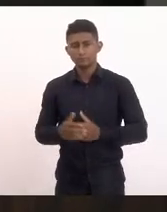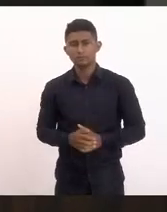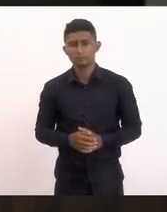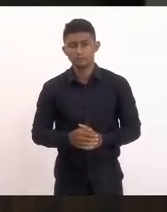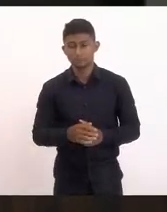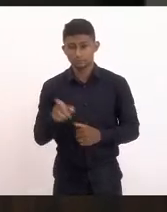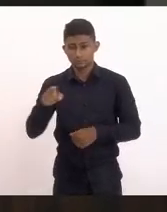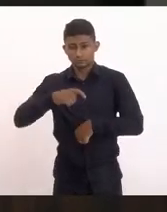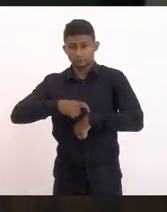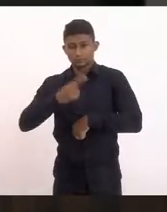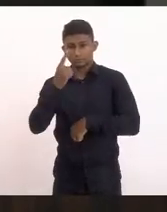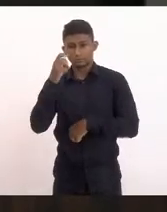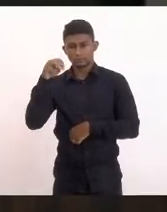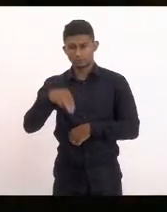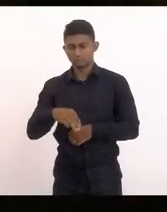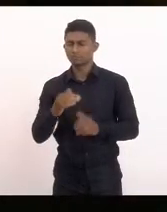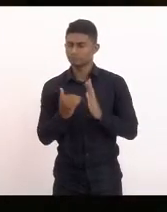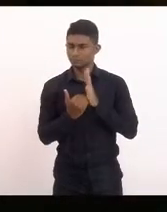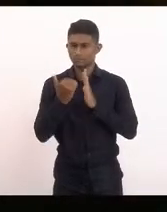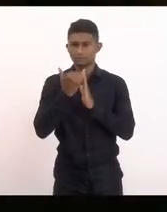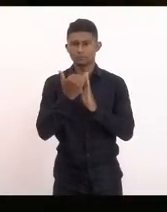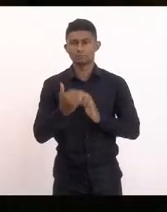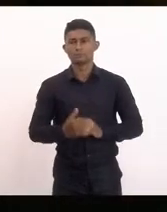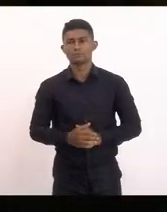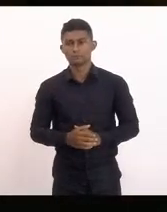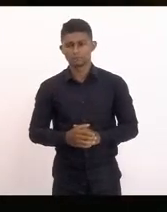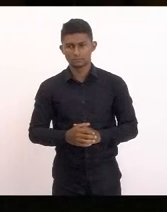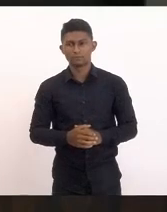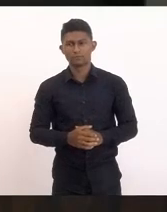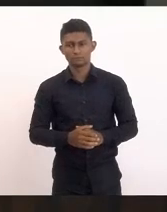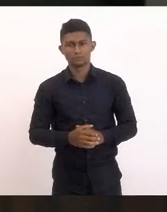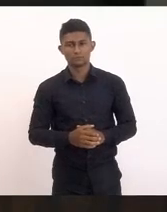ter mais um minuto. Vossa Excelência vai me devolver o tempo, não é isso?